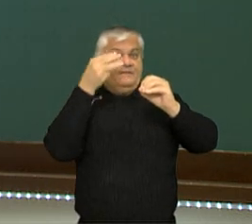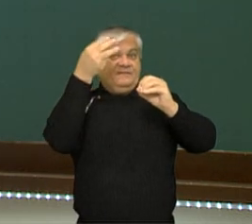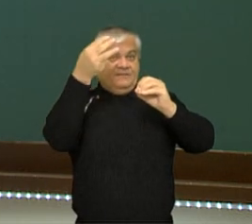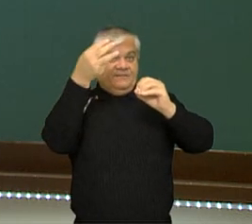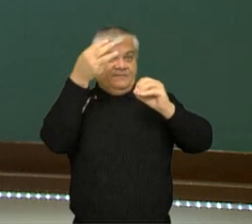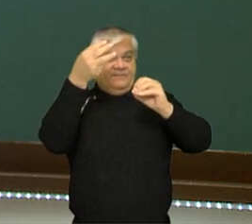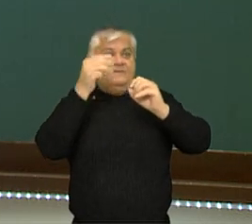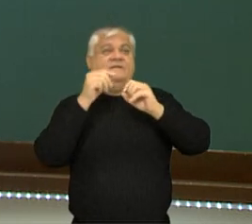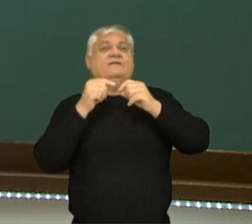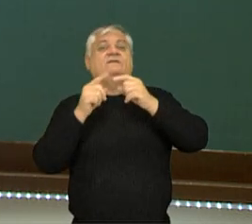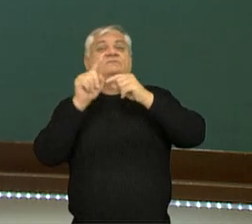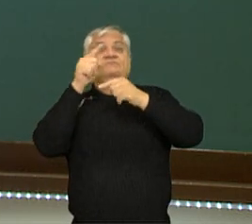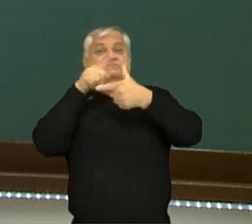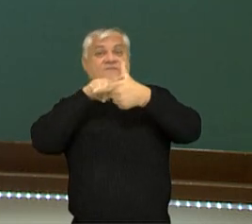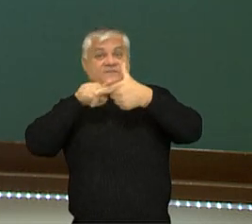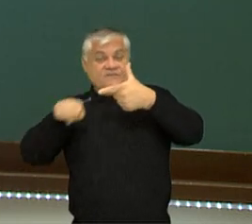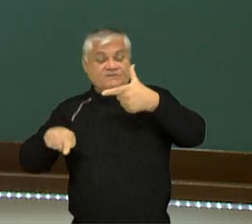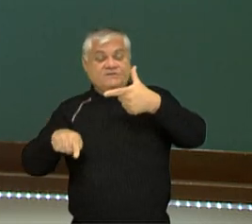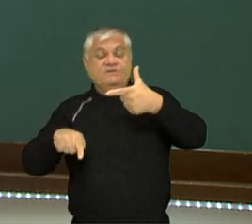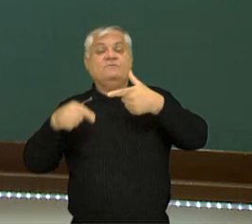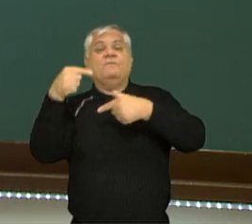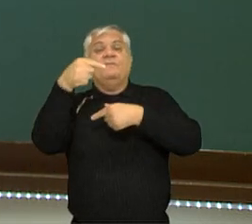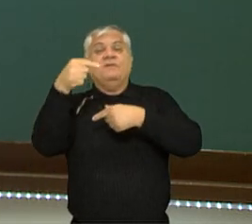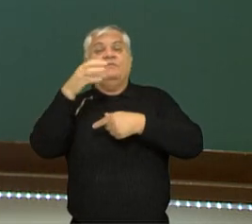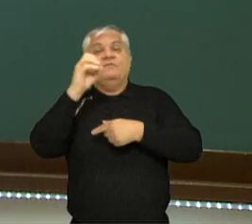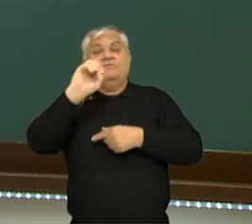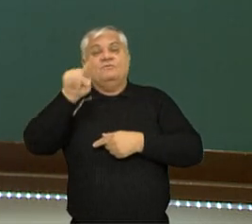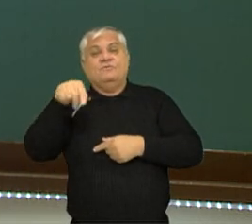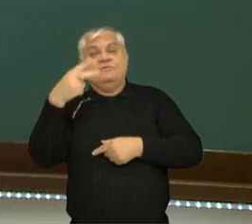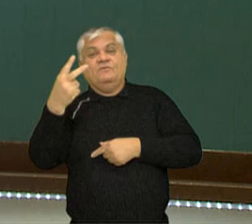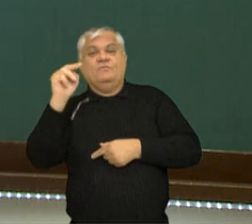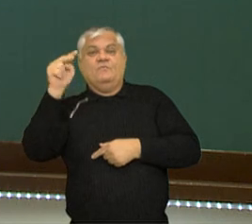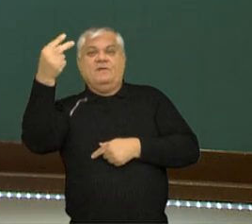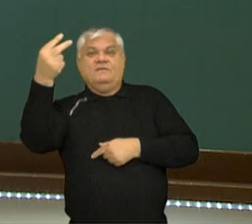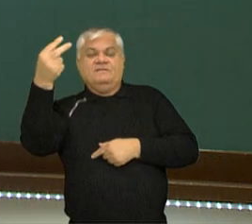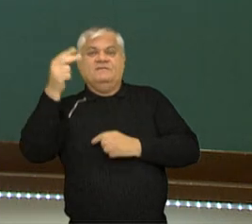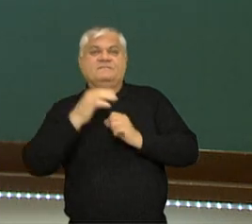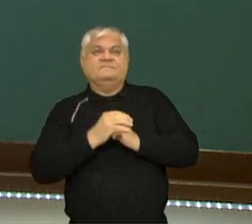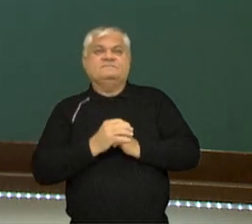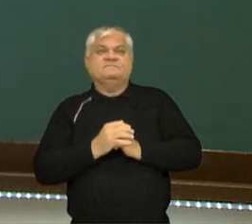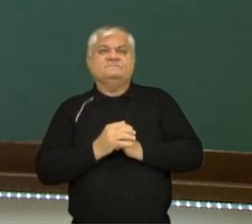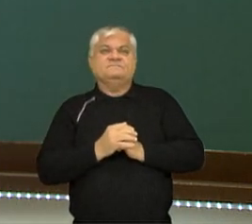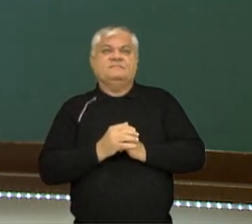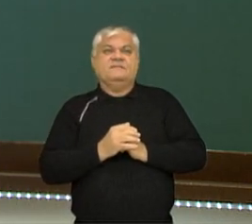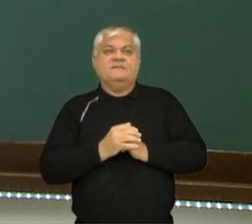décimos ao cubo dividido por menos 2 décimos ao quadrado. Então, a